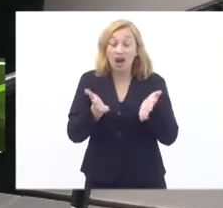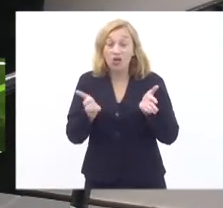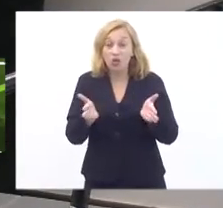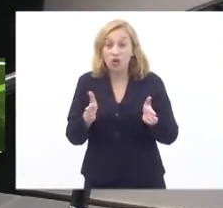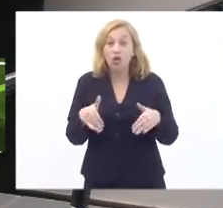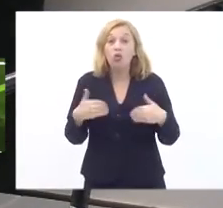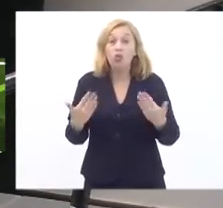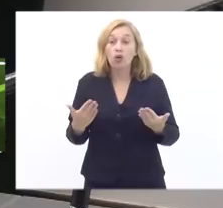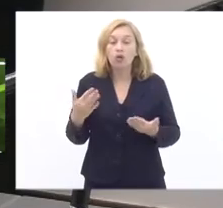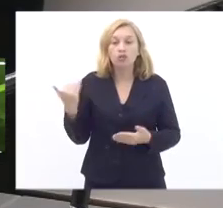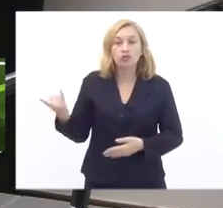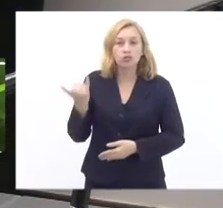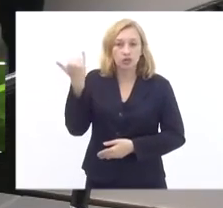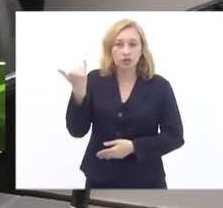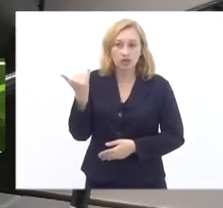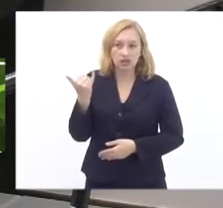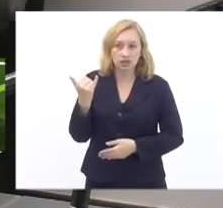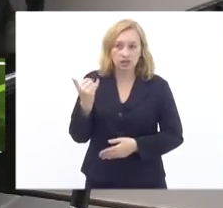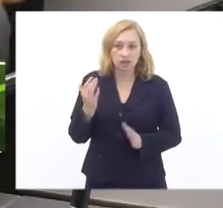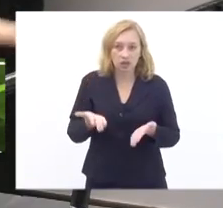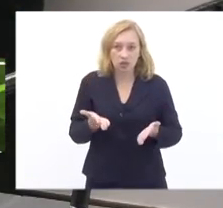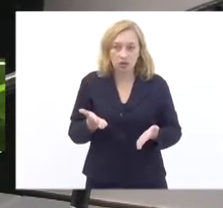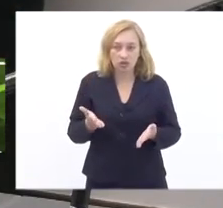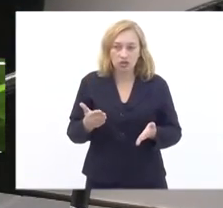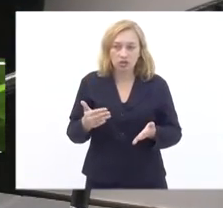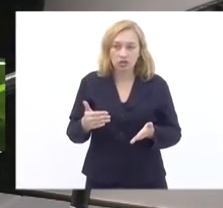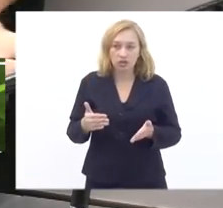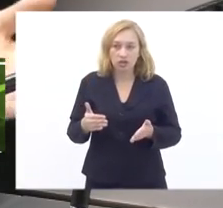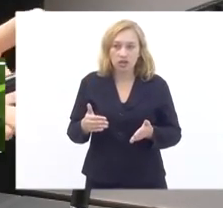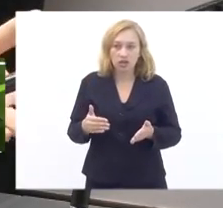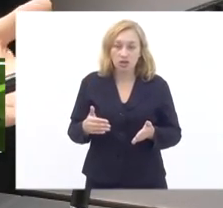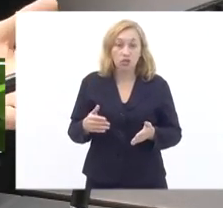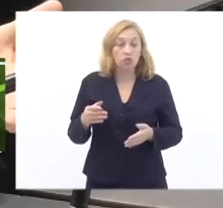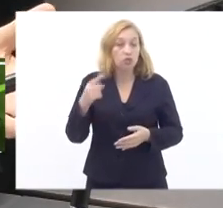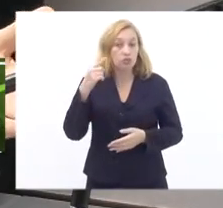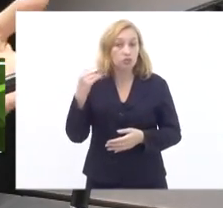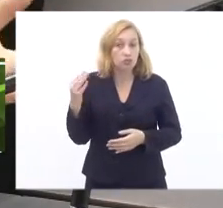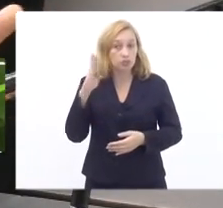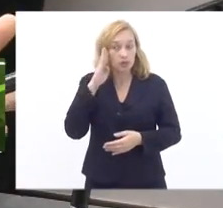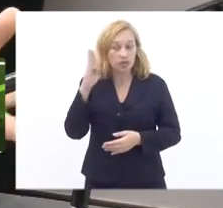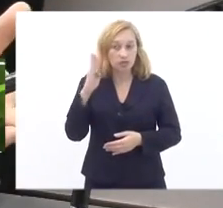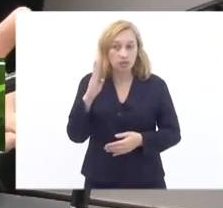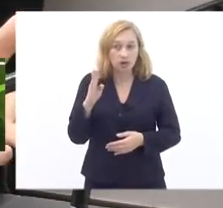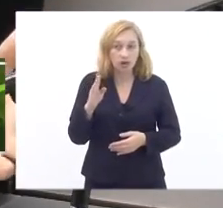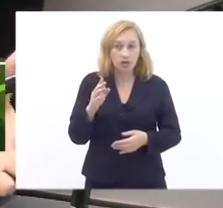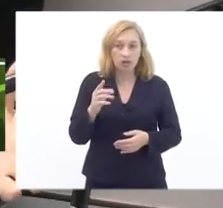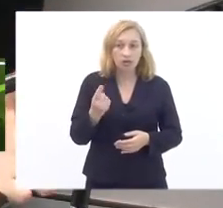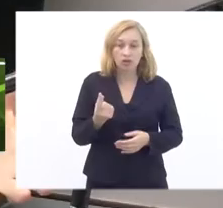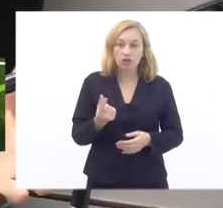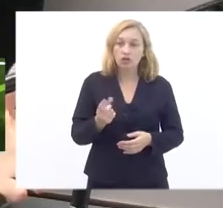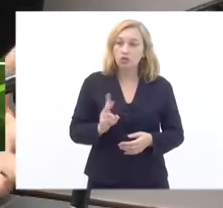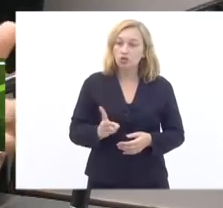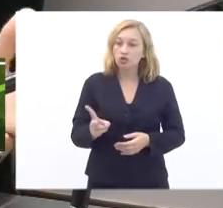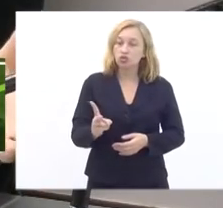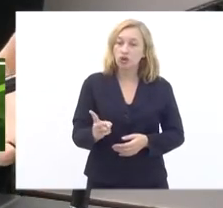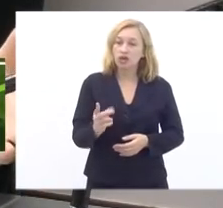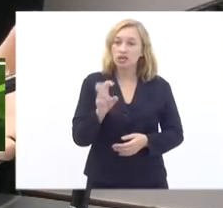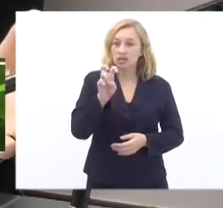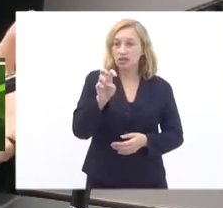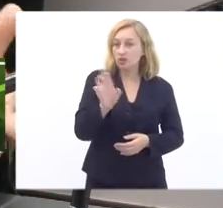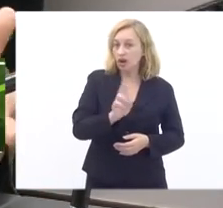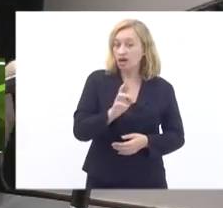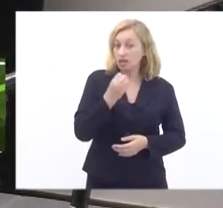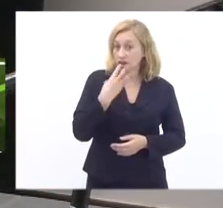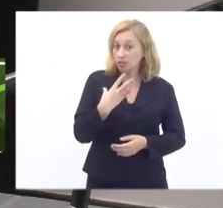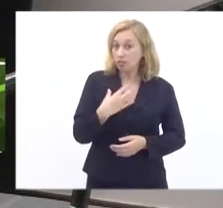qual seria o ideal, sem ter essa curva? O ideal é que a tarifa continuasse em R$5. Isso seria ideal,